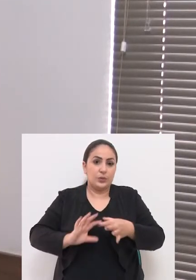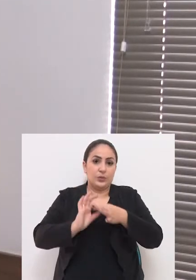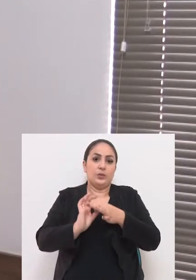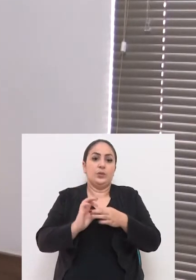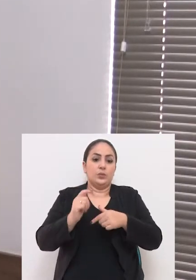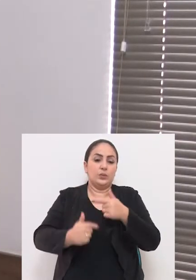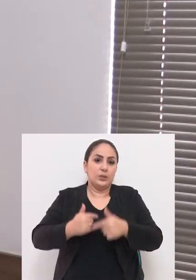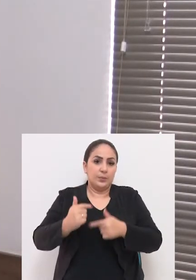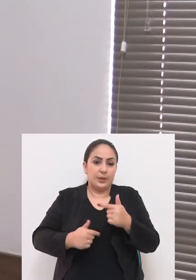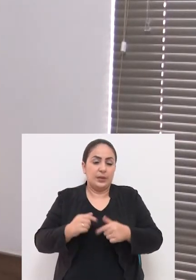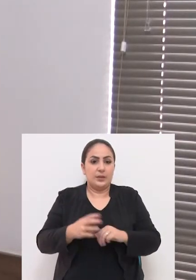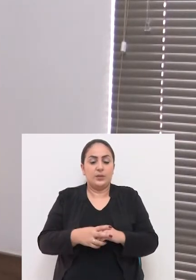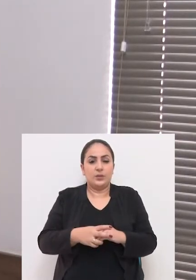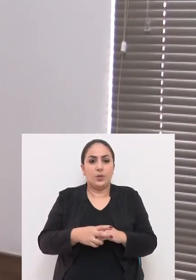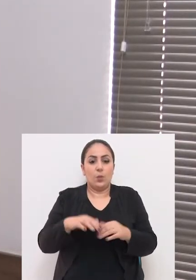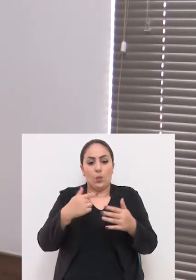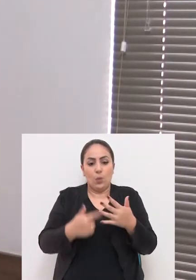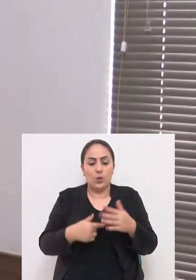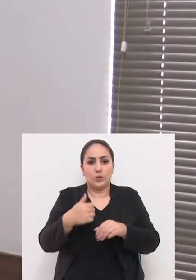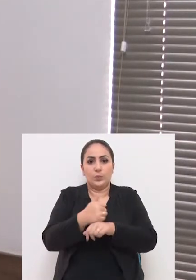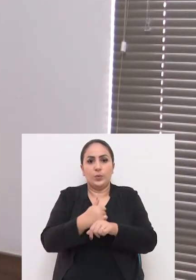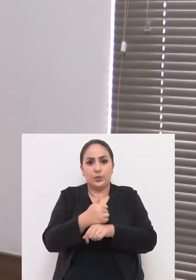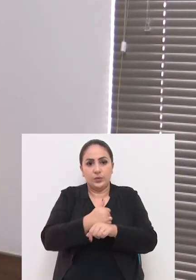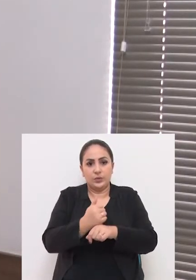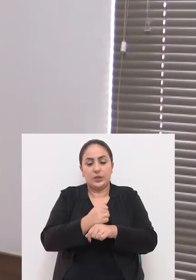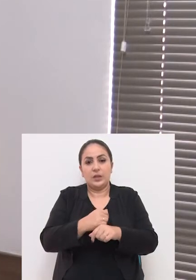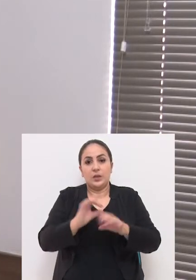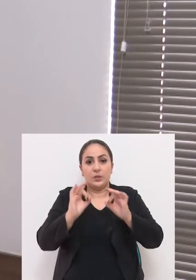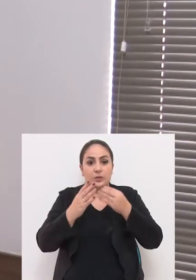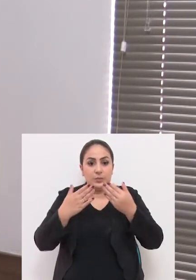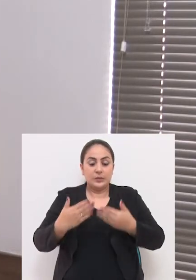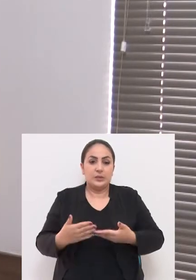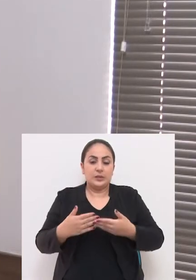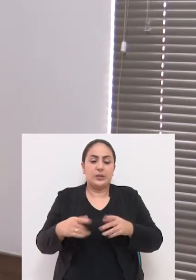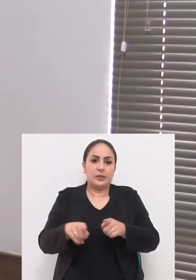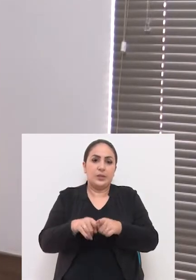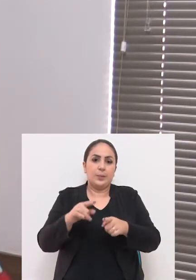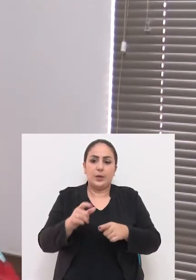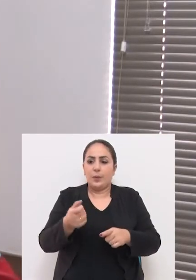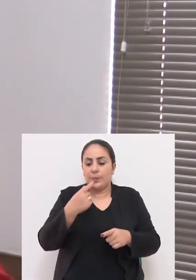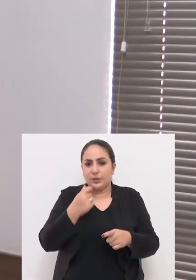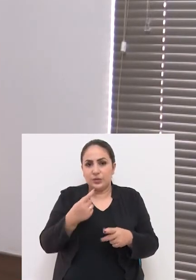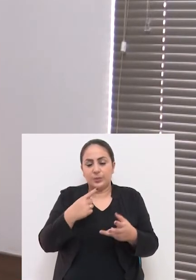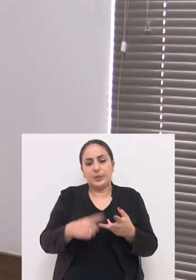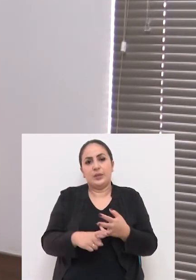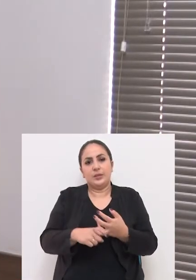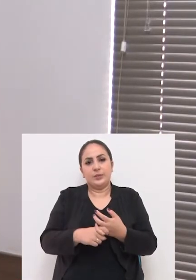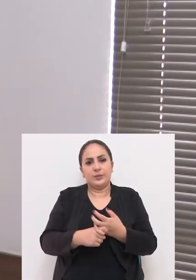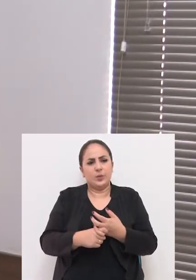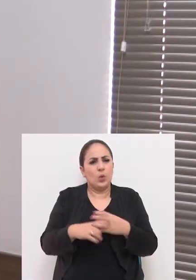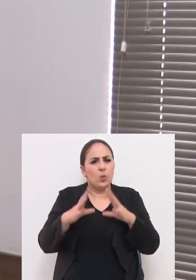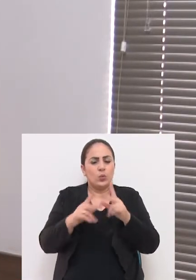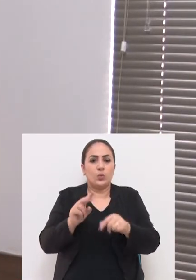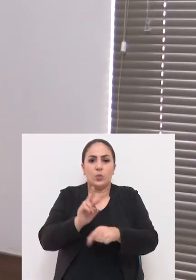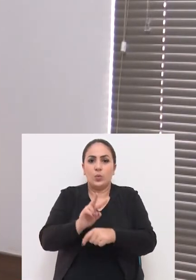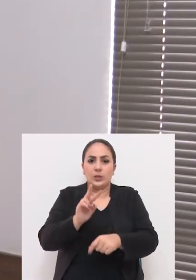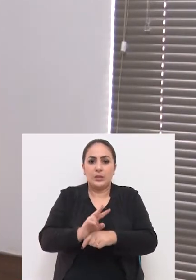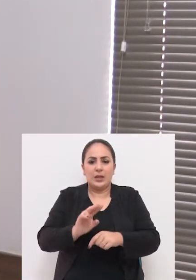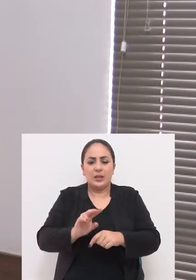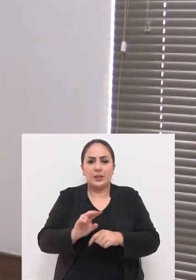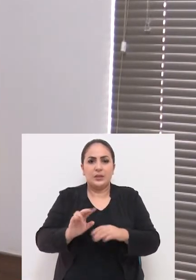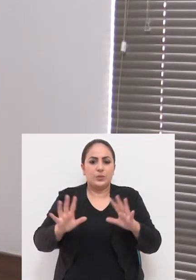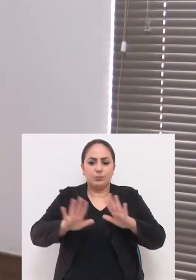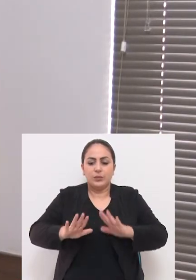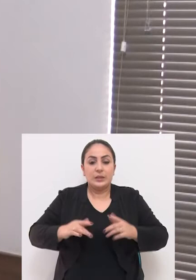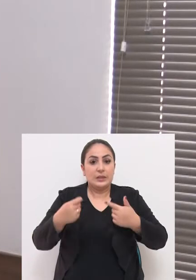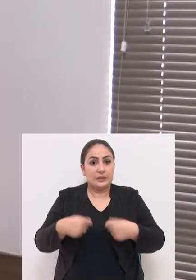pessoas se conectem com serviços, né, com outros profissionais, com especialidades, com medicamentos, com todo o